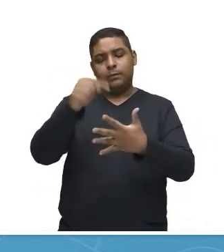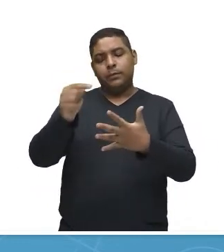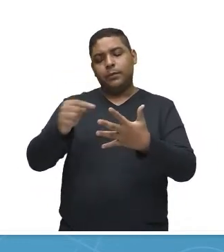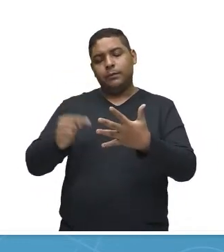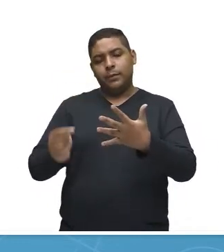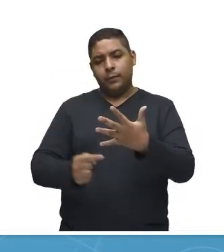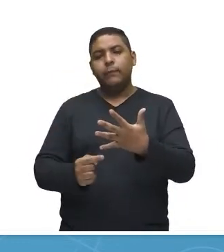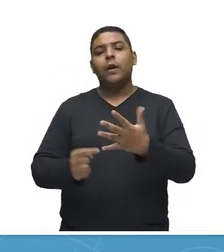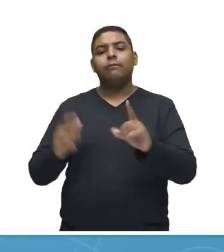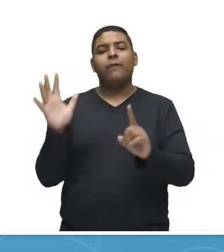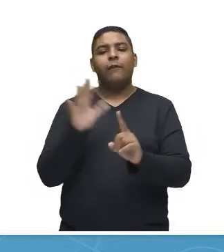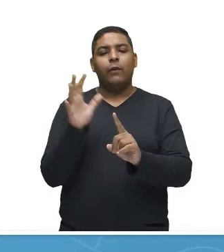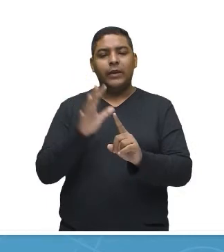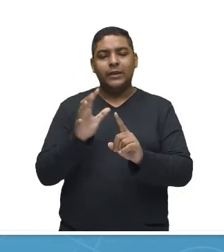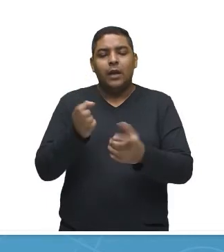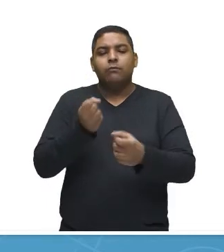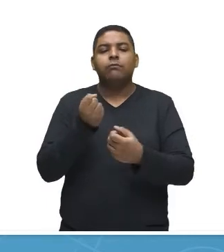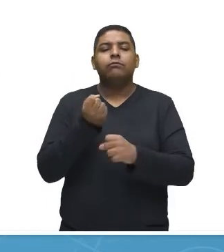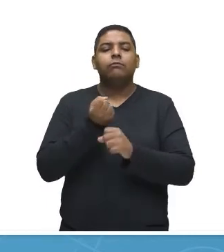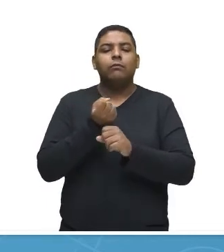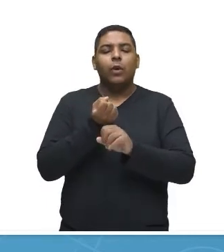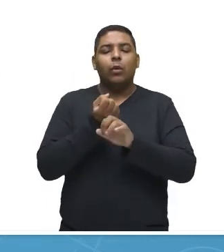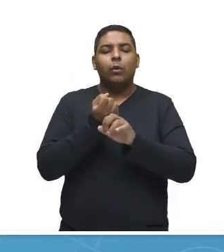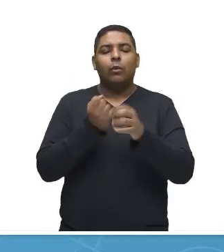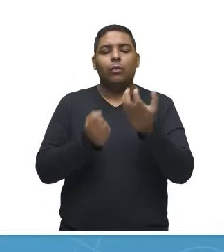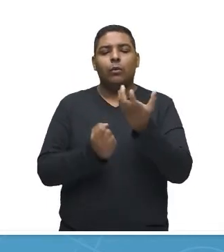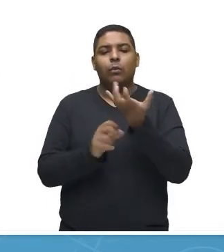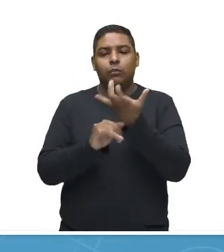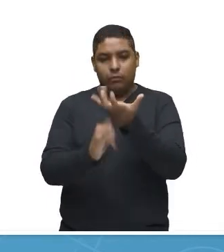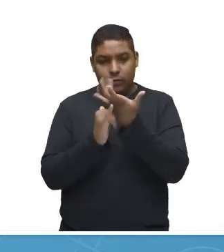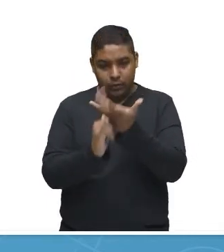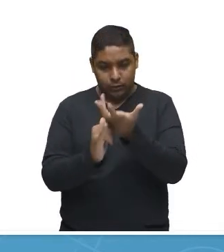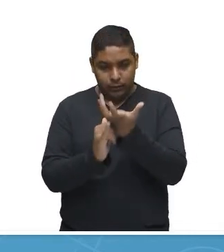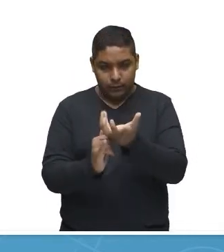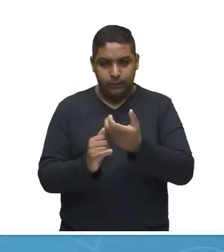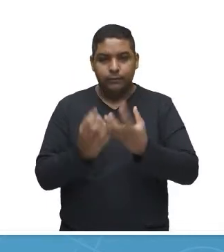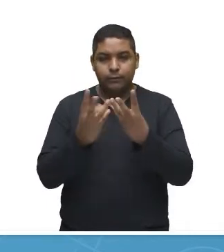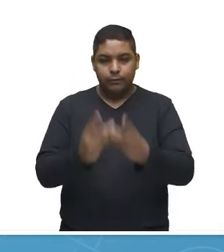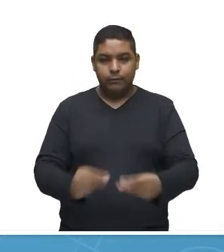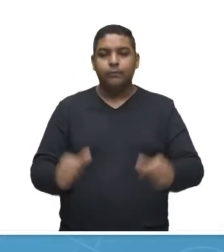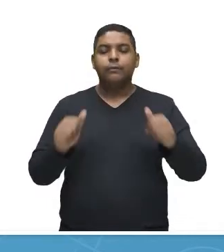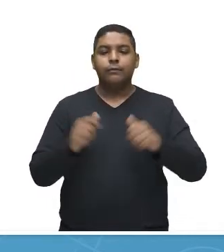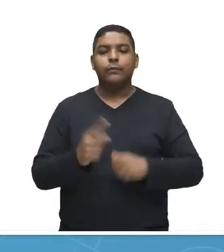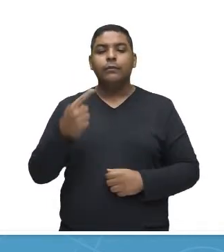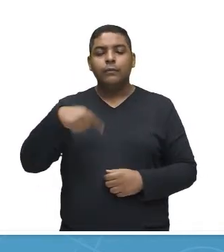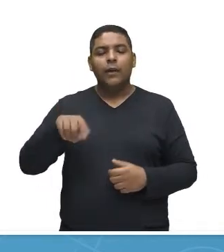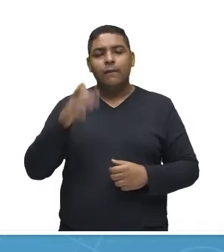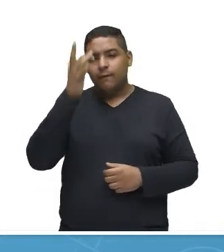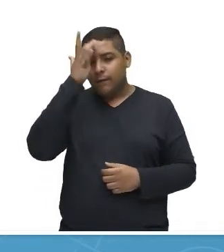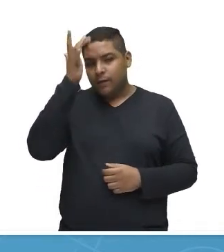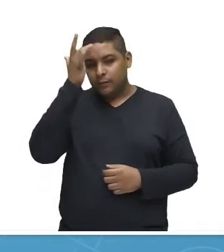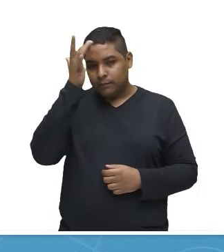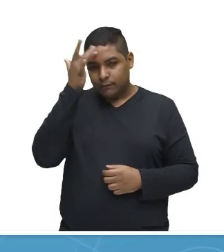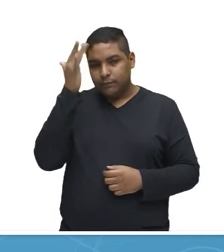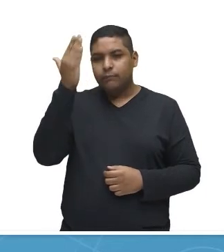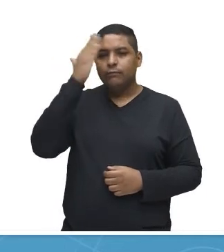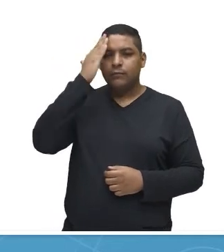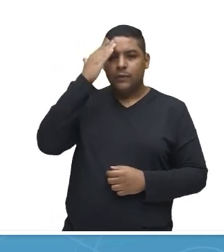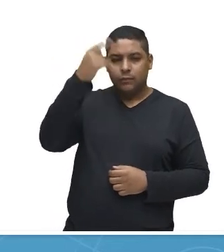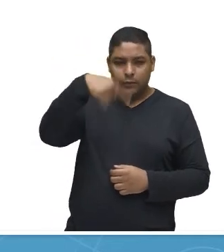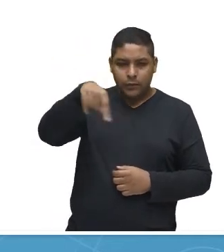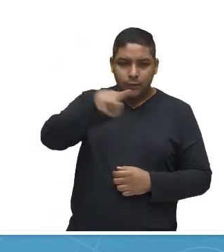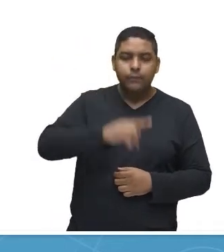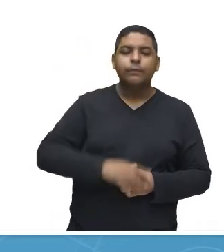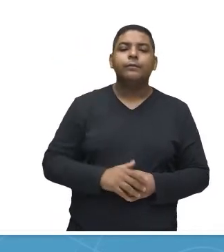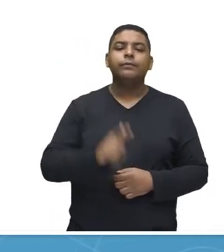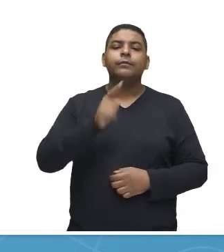nosso gasto calórico. E aí, para facilitar ainda mais o nosso entendimento a respeito desse gasto calórico, eu trouxe